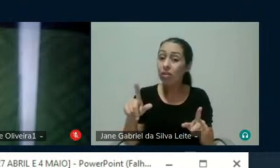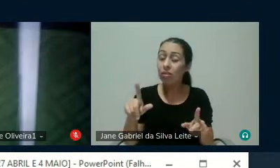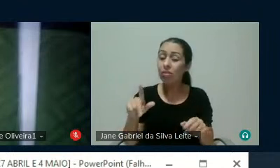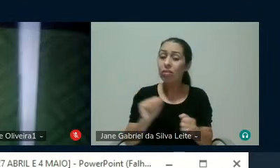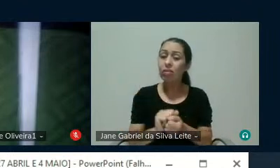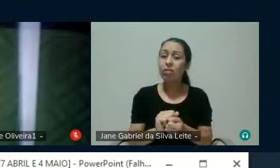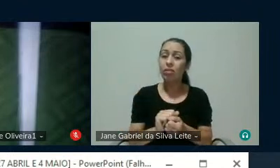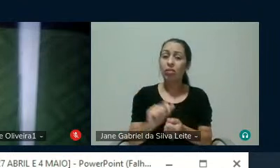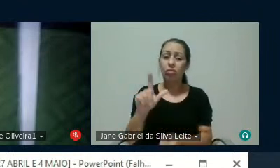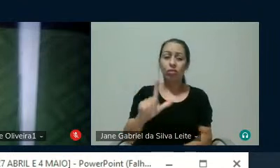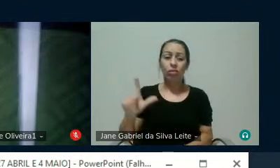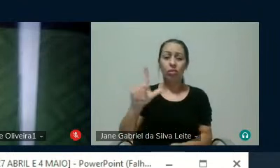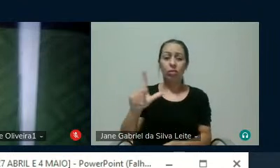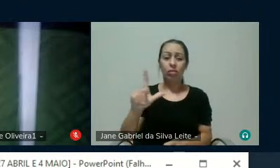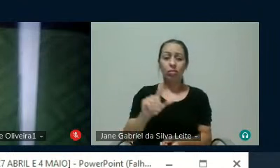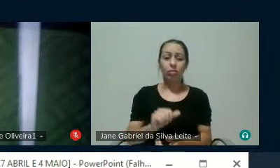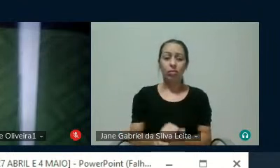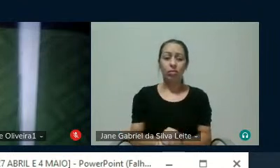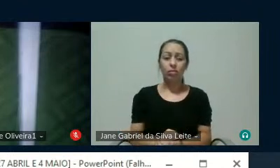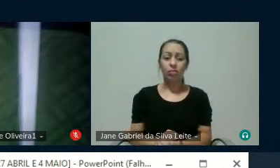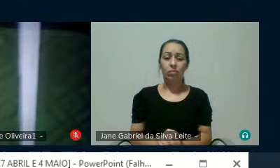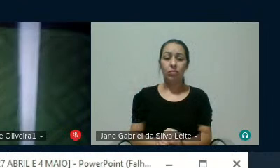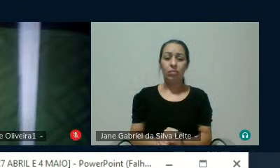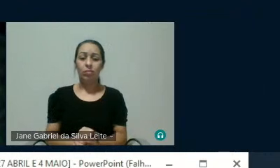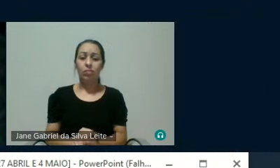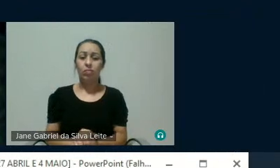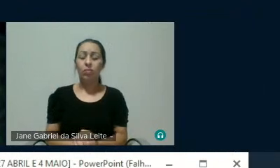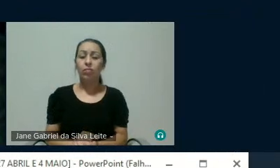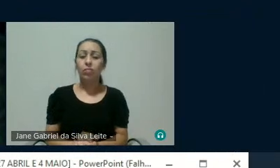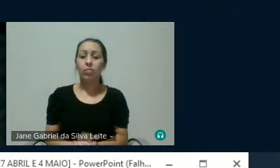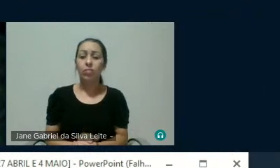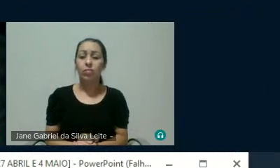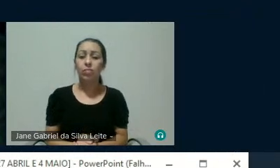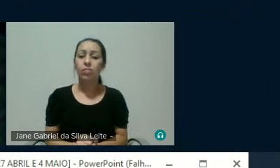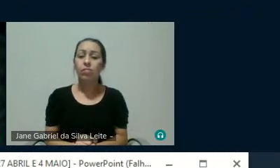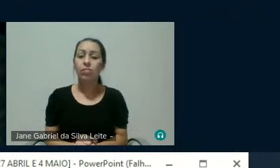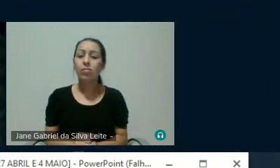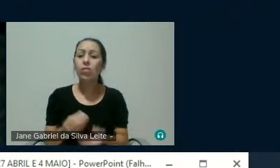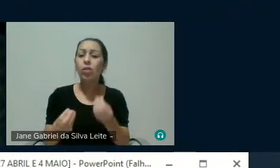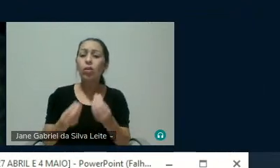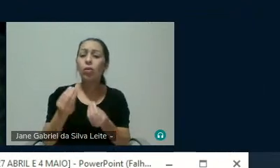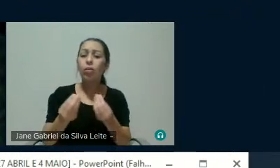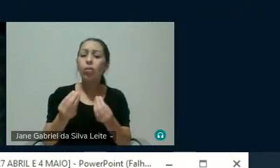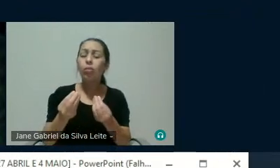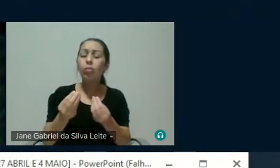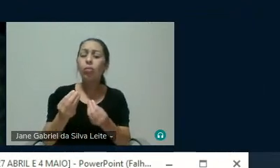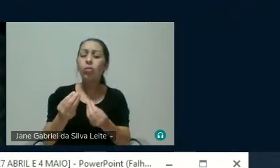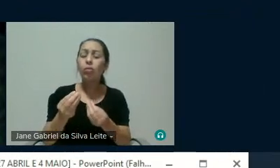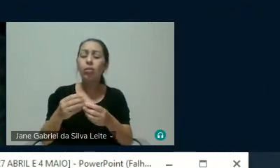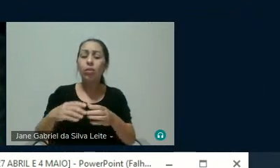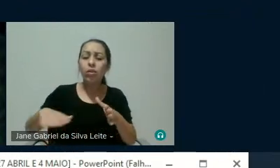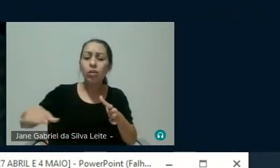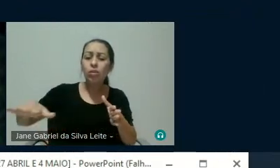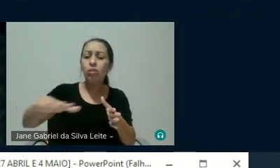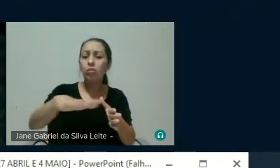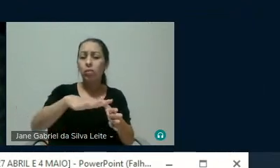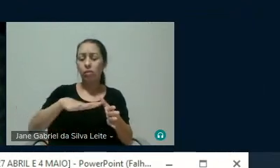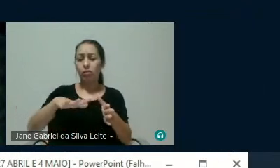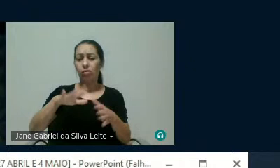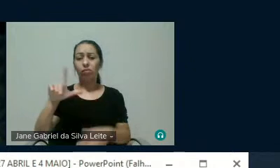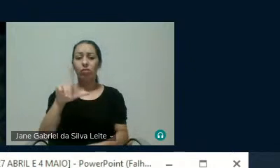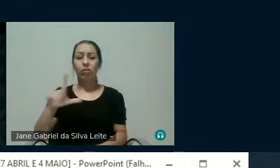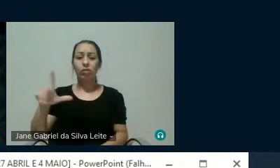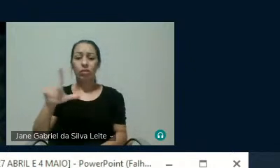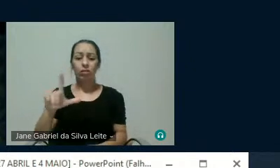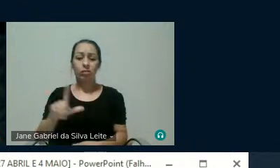Eu já olho para a pergunta. Como vemos esse espaço literário, né? Só um instantinho, então, vamos ver qual é